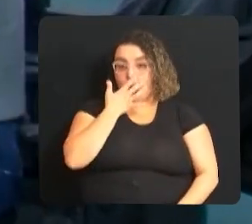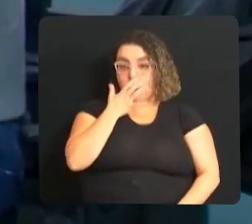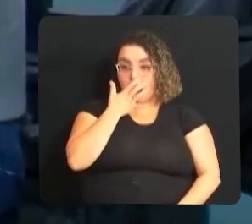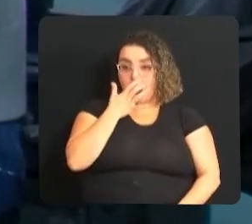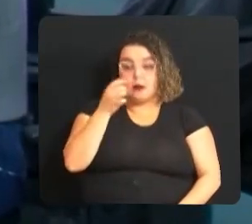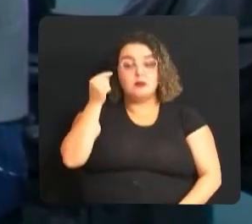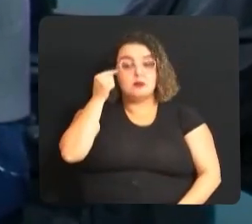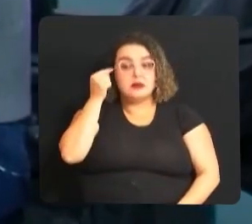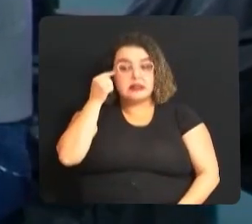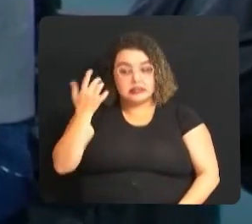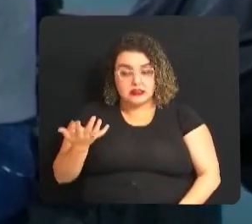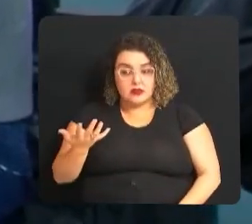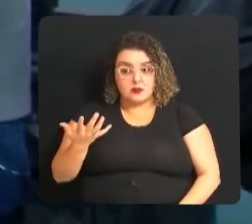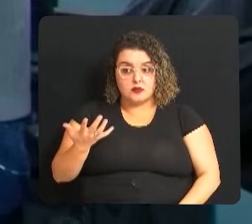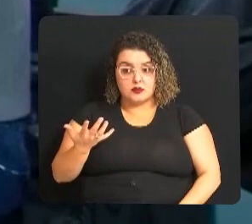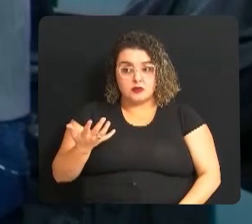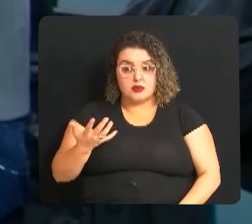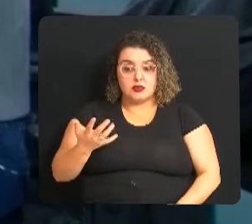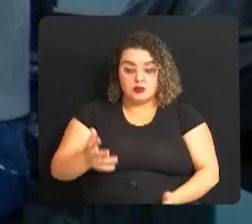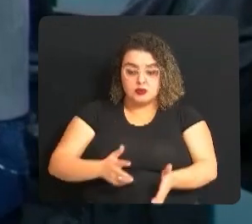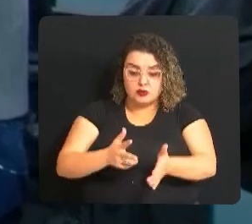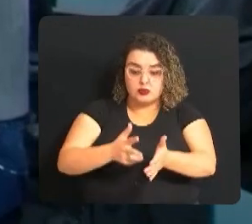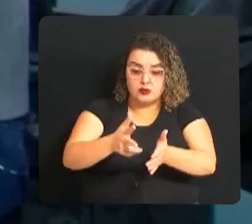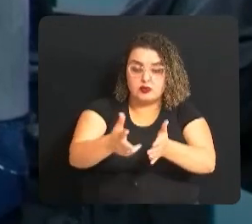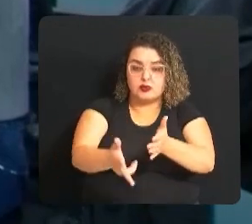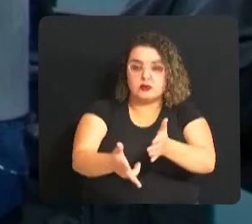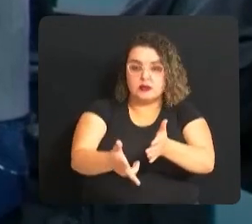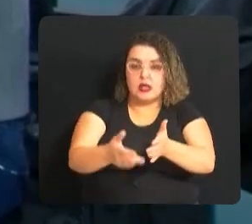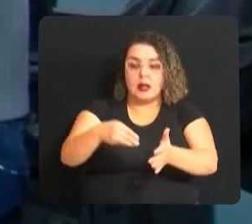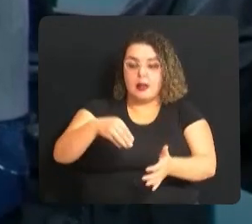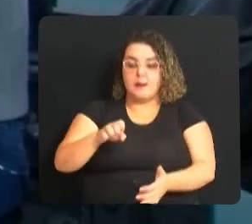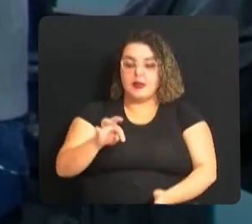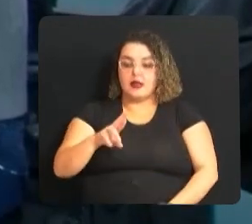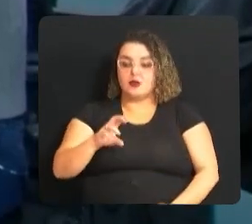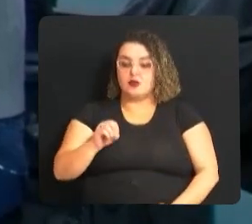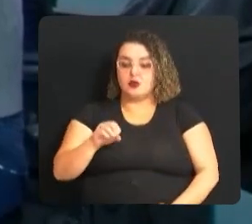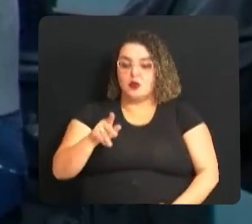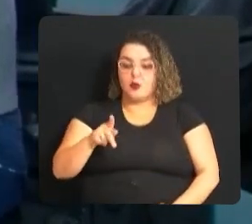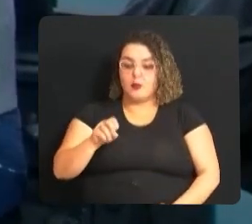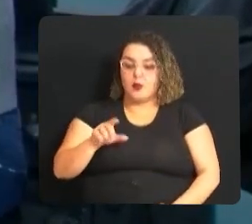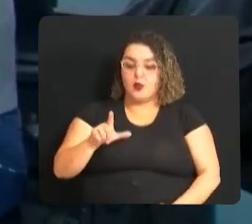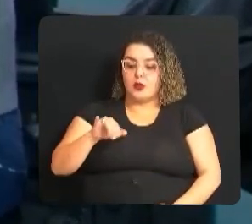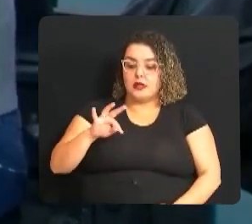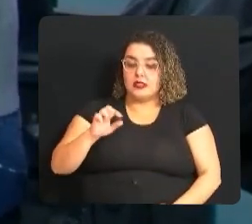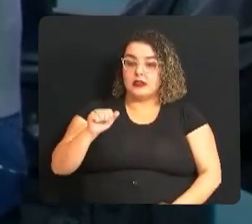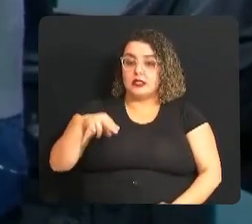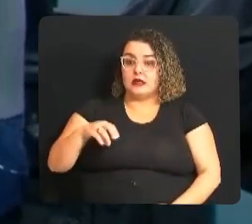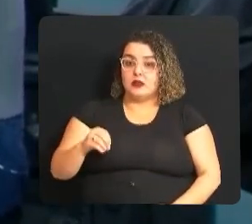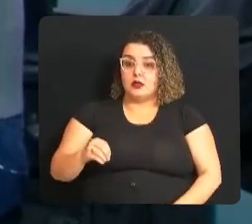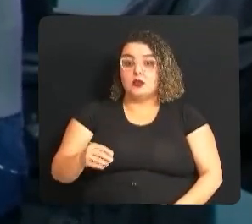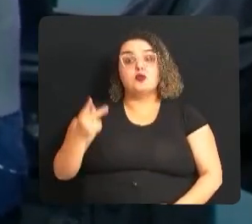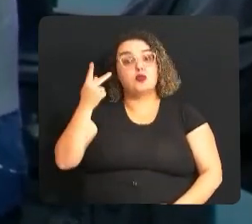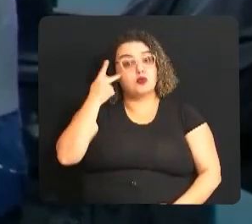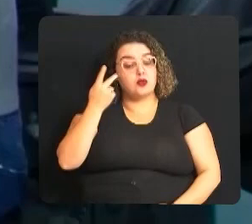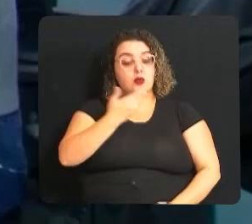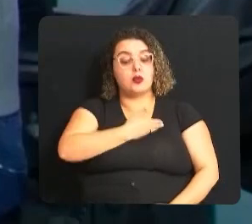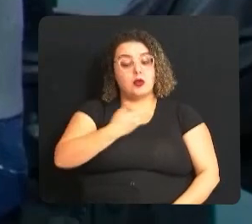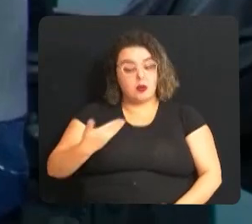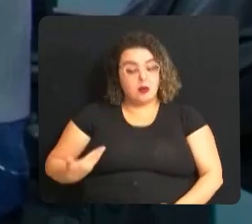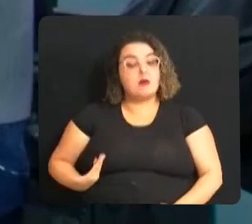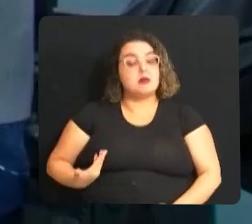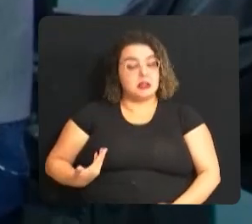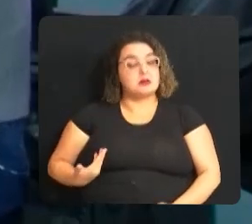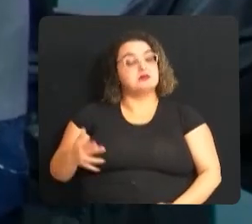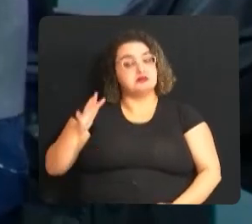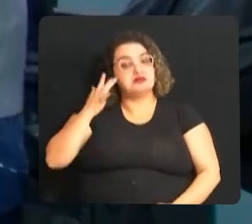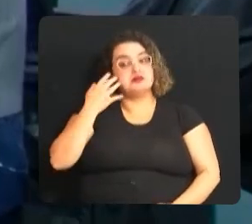nós pensarmos no trem metropolitano. E o governo do estado sinalizou sobre a possibilidade do trem metropolitano sair de São